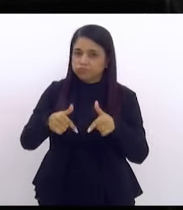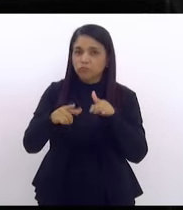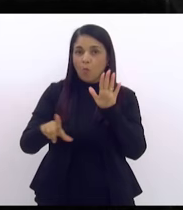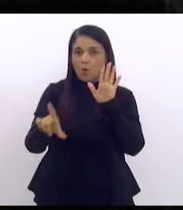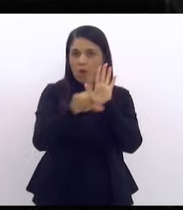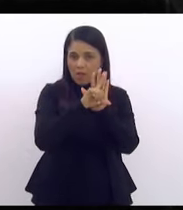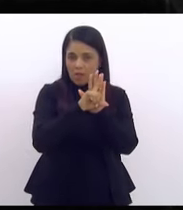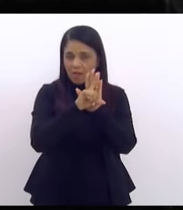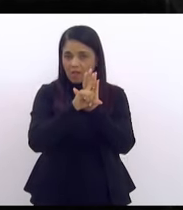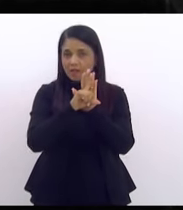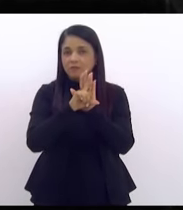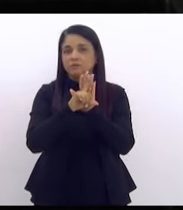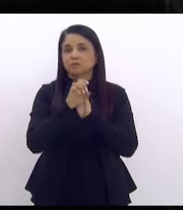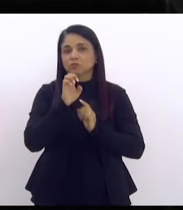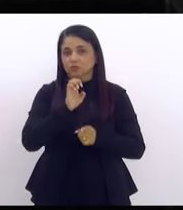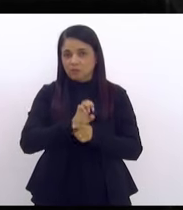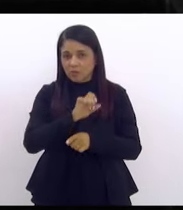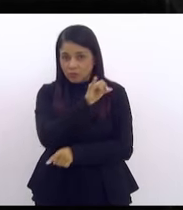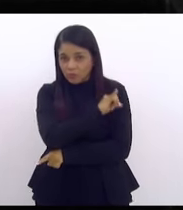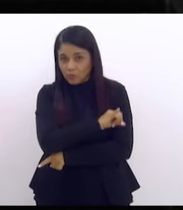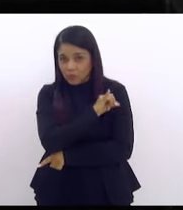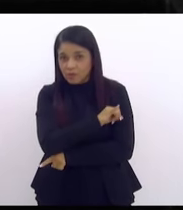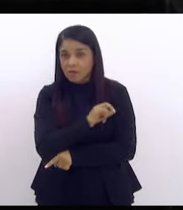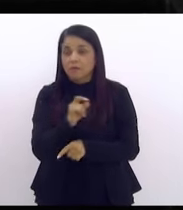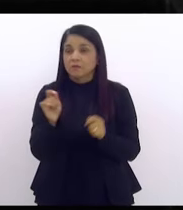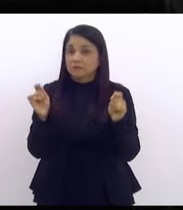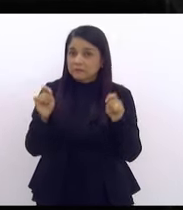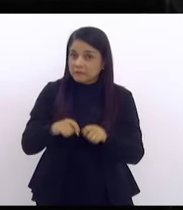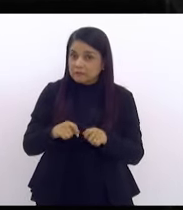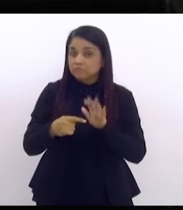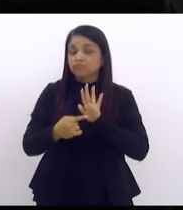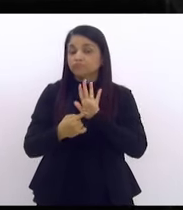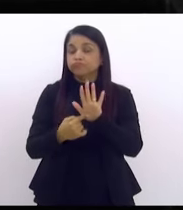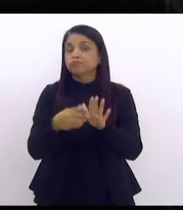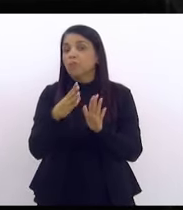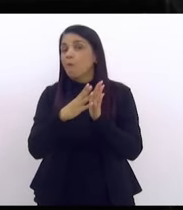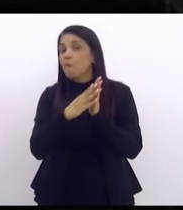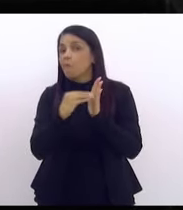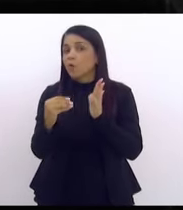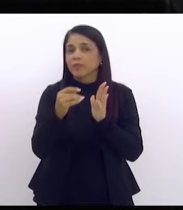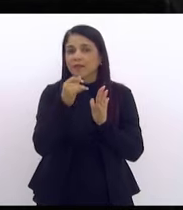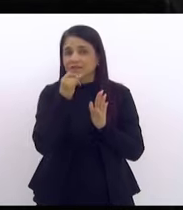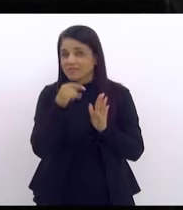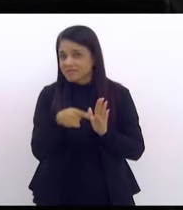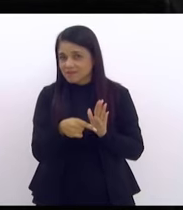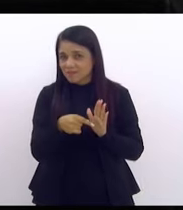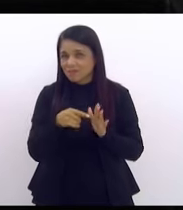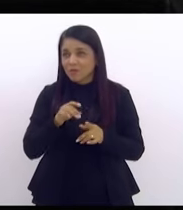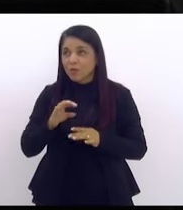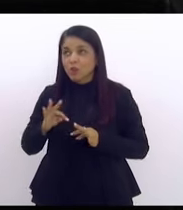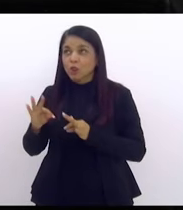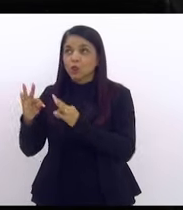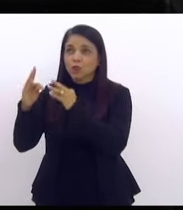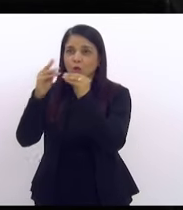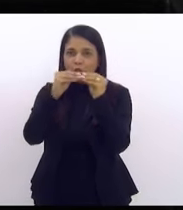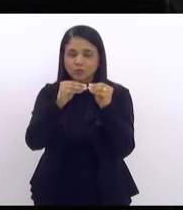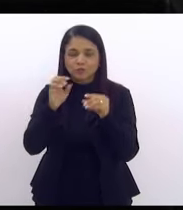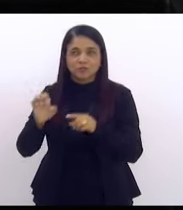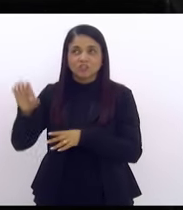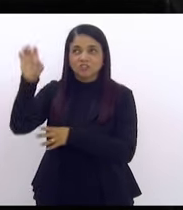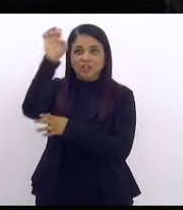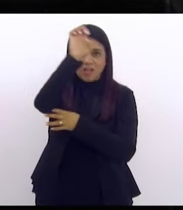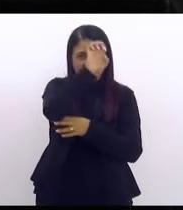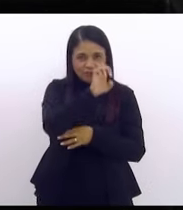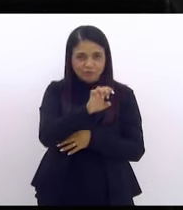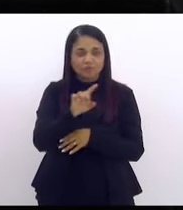né, no nosso estado, mas que vai servir de exemplo, né, para todos os estados brasileiros que também